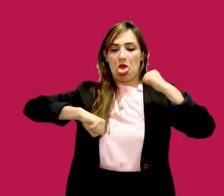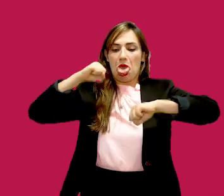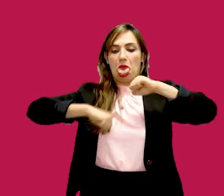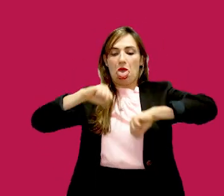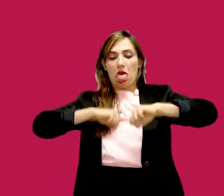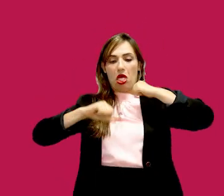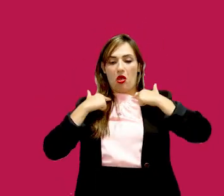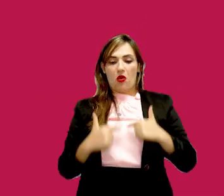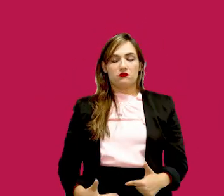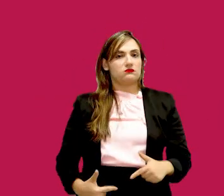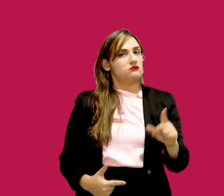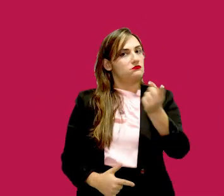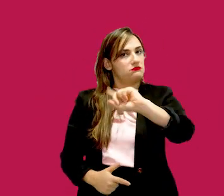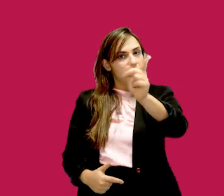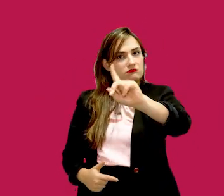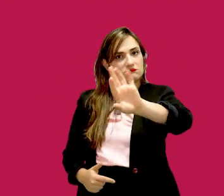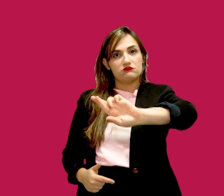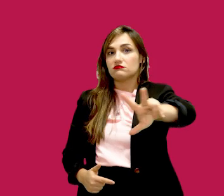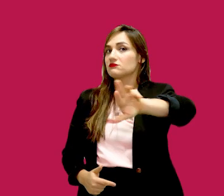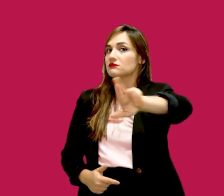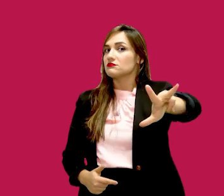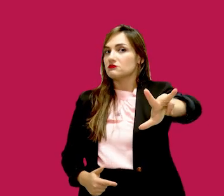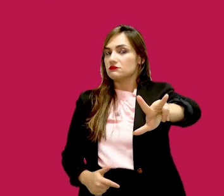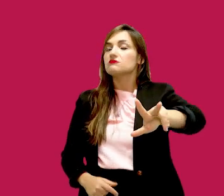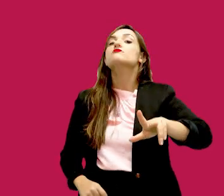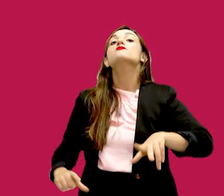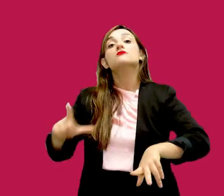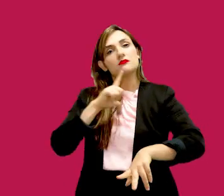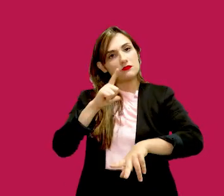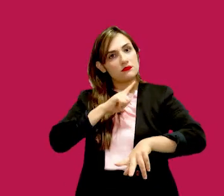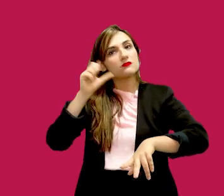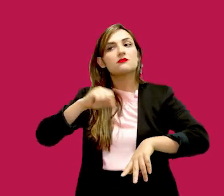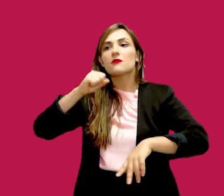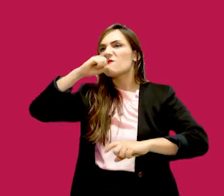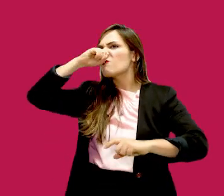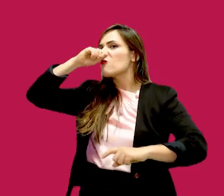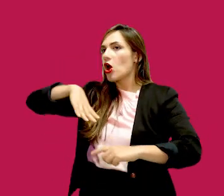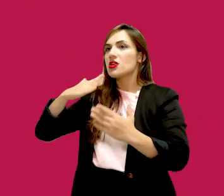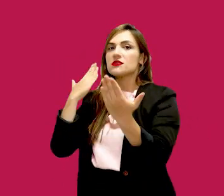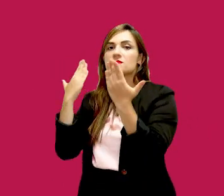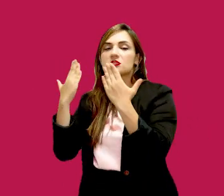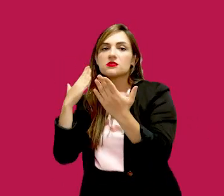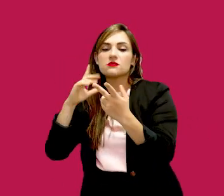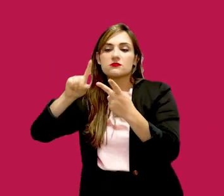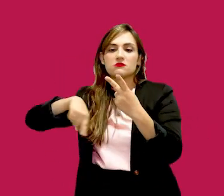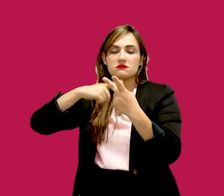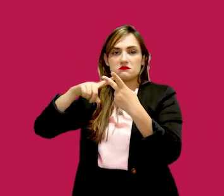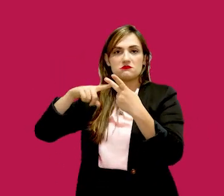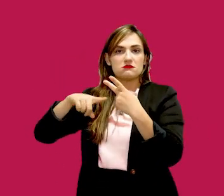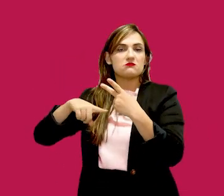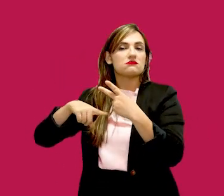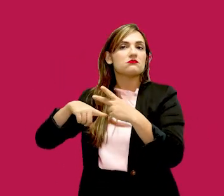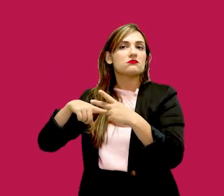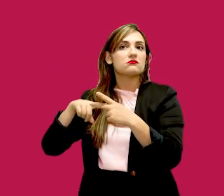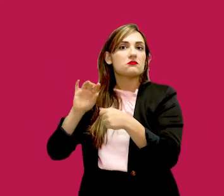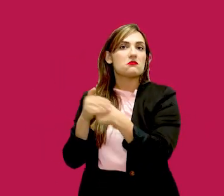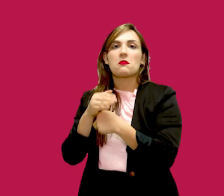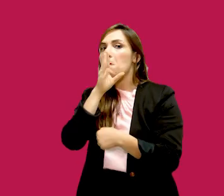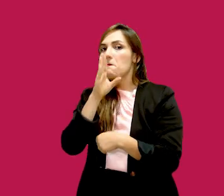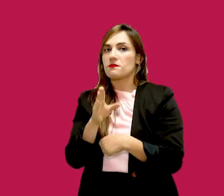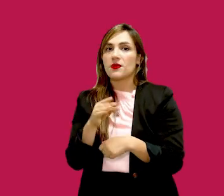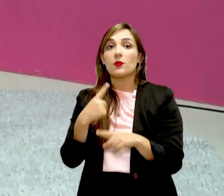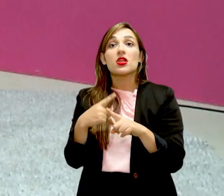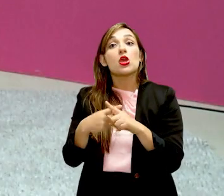gente sabe que acontece muito mais a violência silenciosa e que, às vezes, ela é o que antecede essa